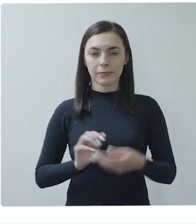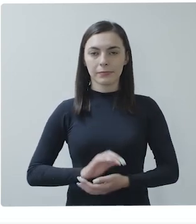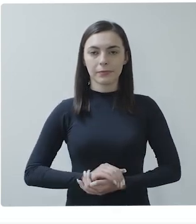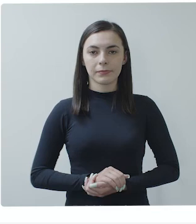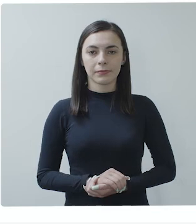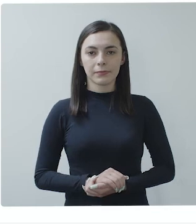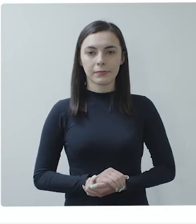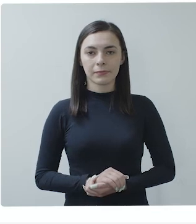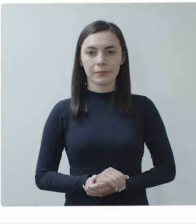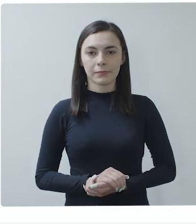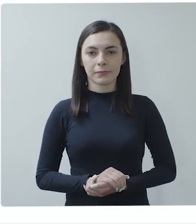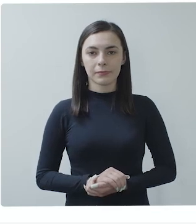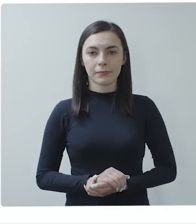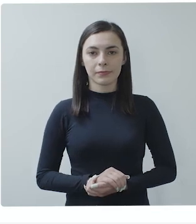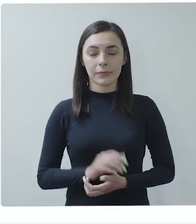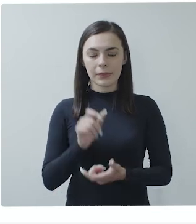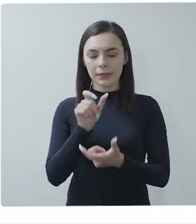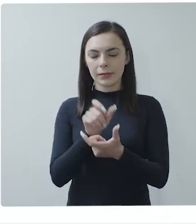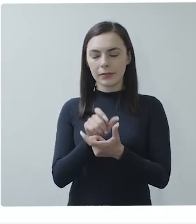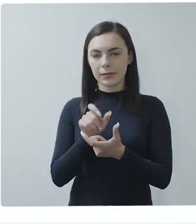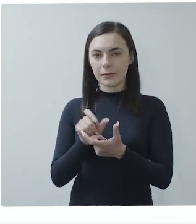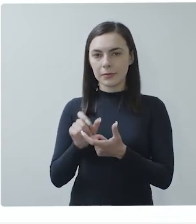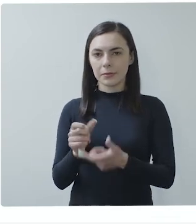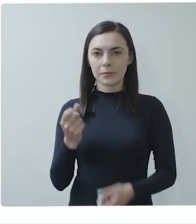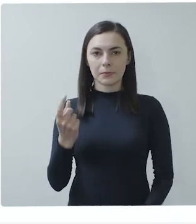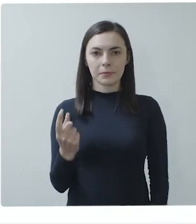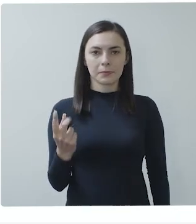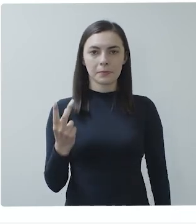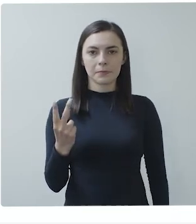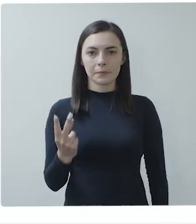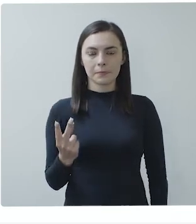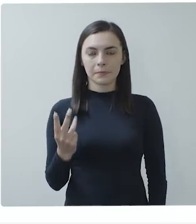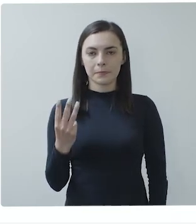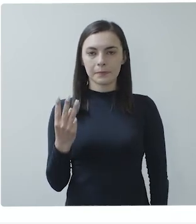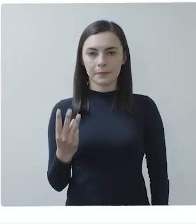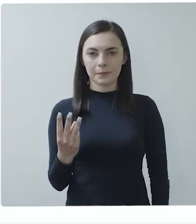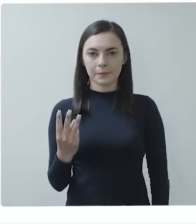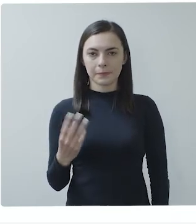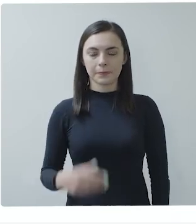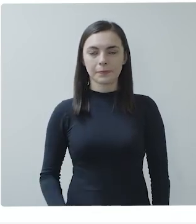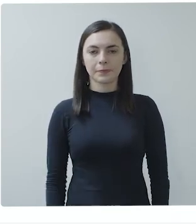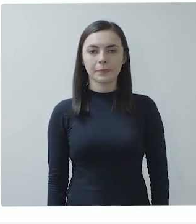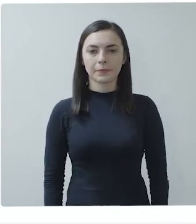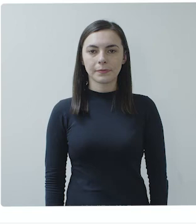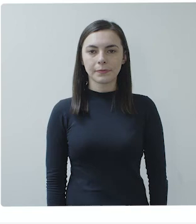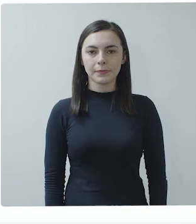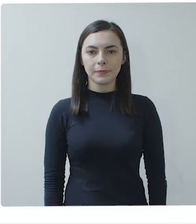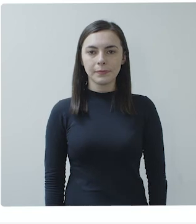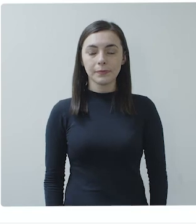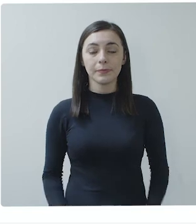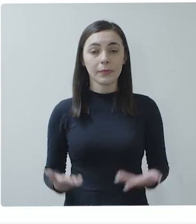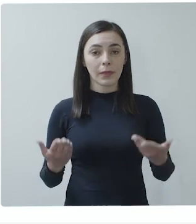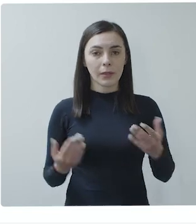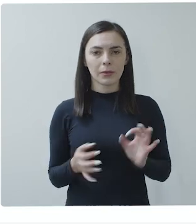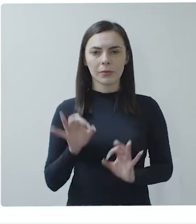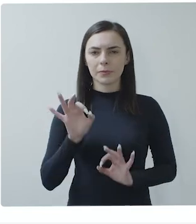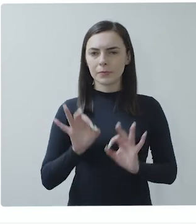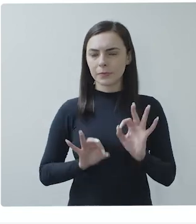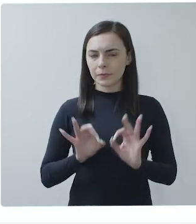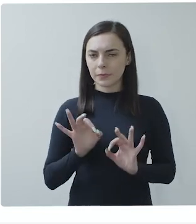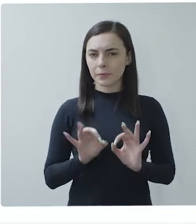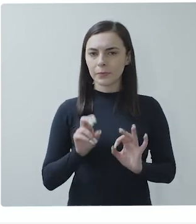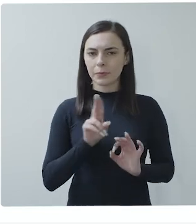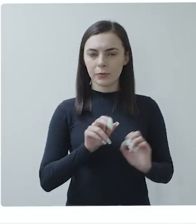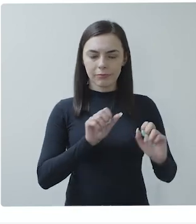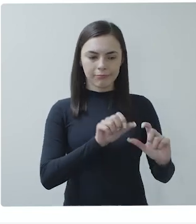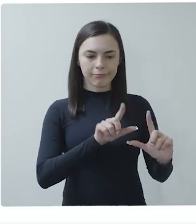da. Uma sílaba, duas sílabas, três sílabas. Vamos montar